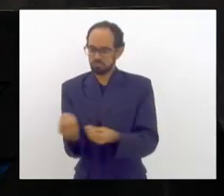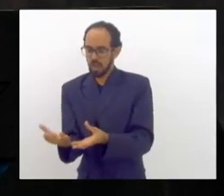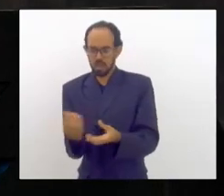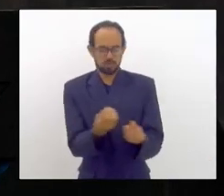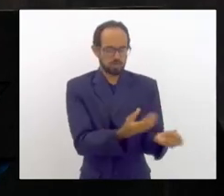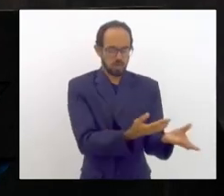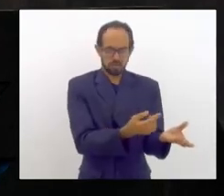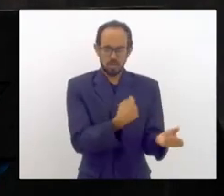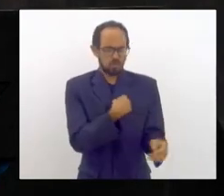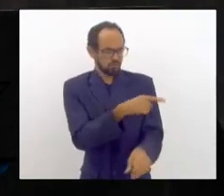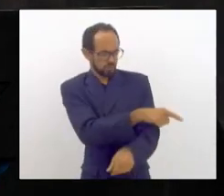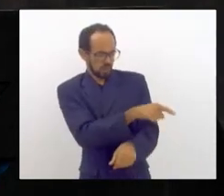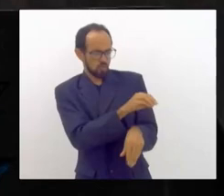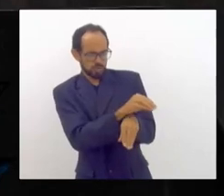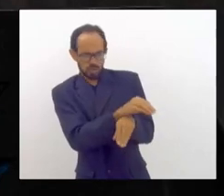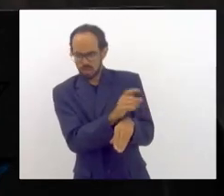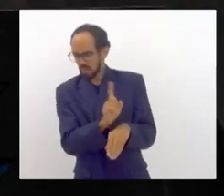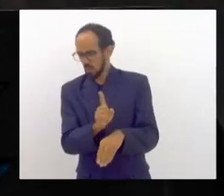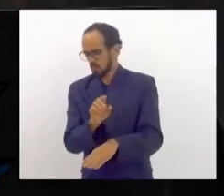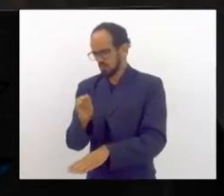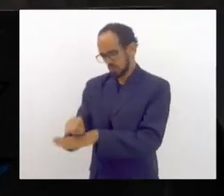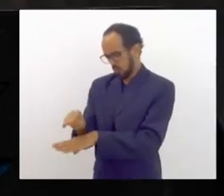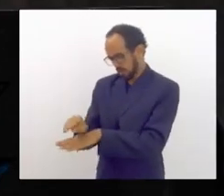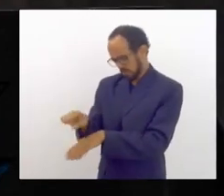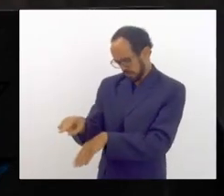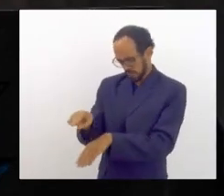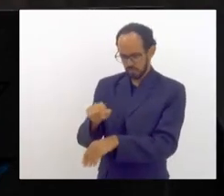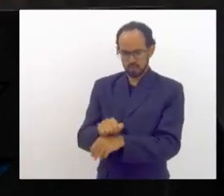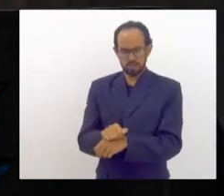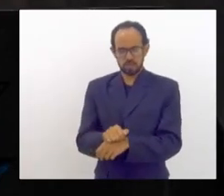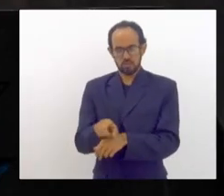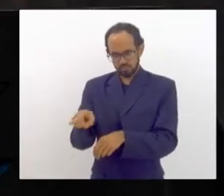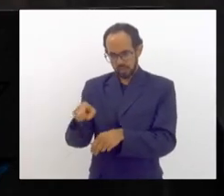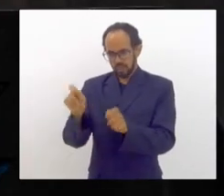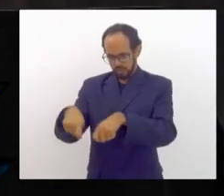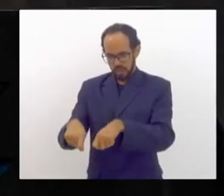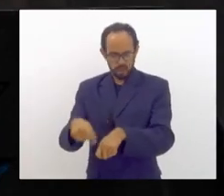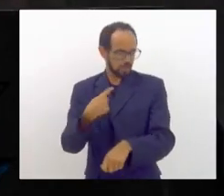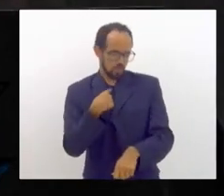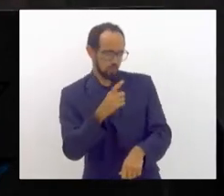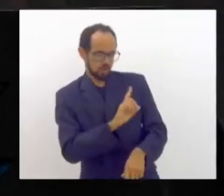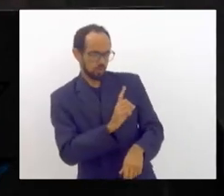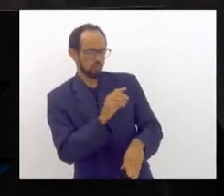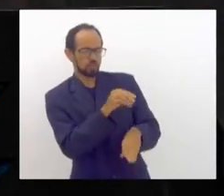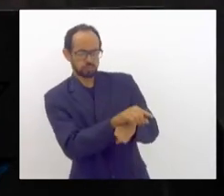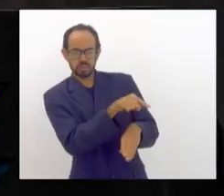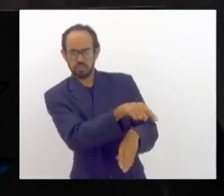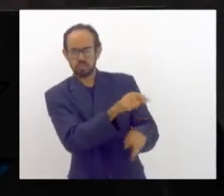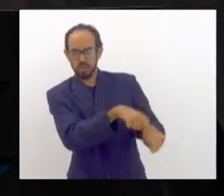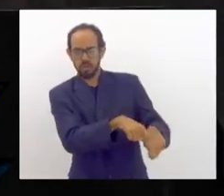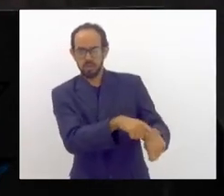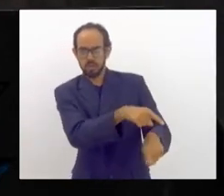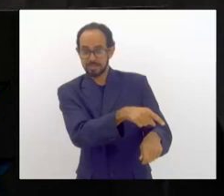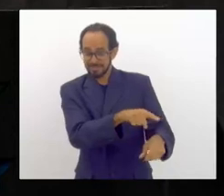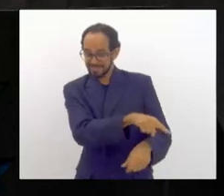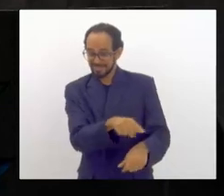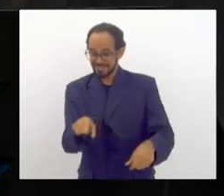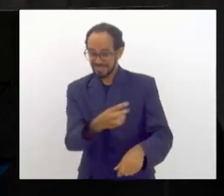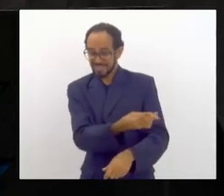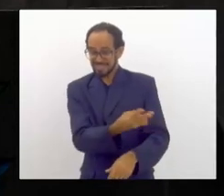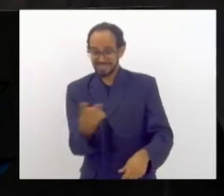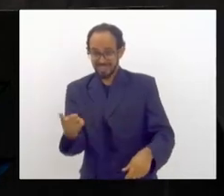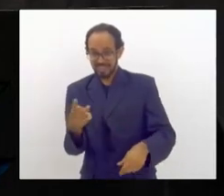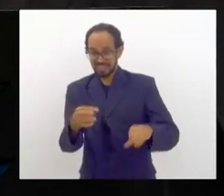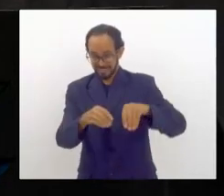Você cuida, eu cuido. Você cuida, eu cuido. Eu tenho condição, você não tem condição. E esses três terrenos, mesmo que